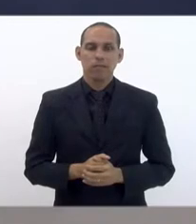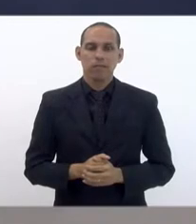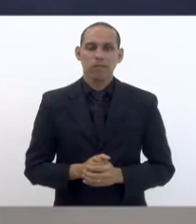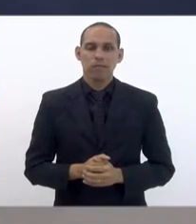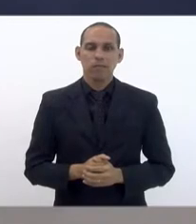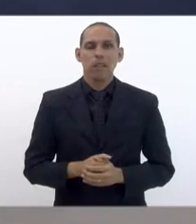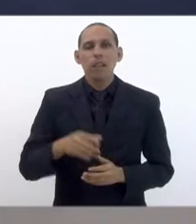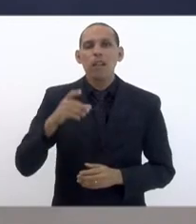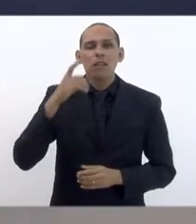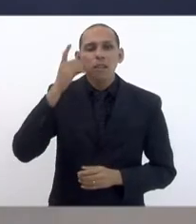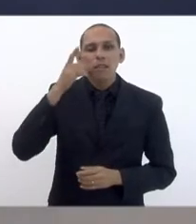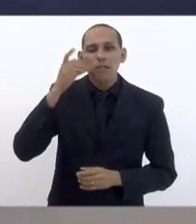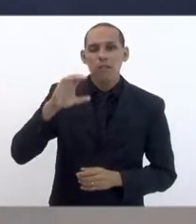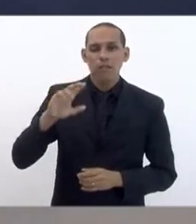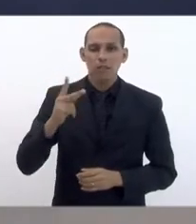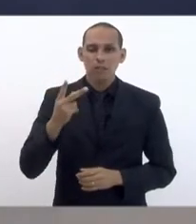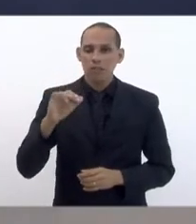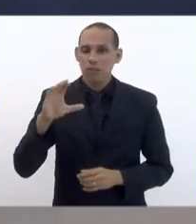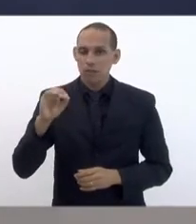Deputado Luiz Paulo, deputado Chico.